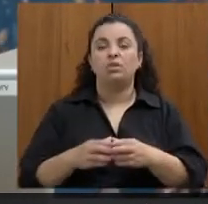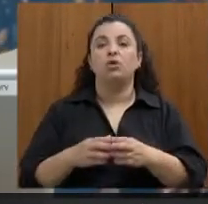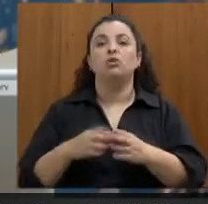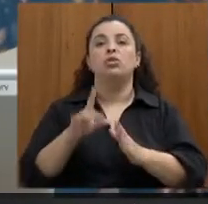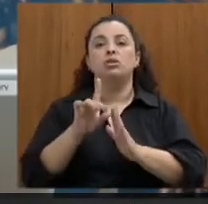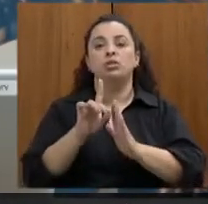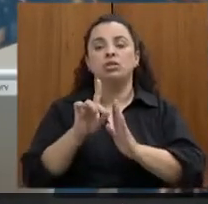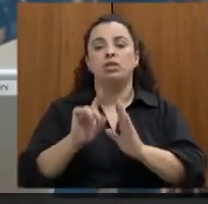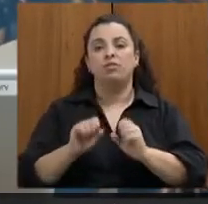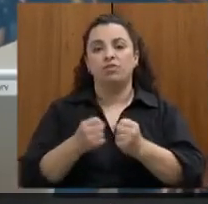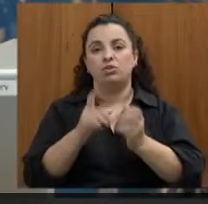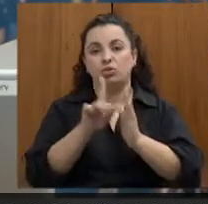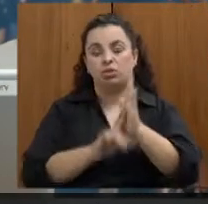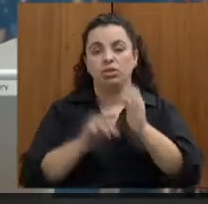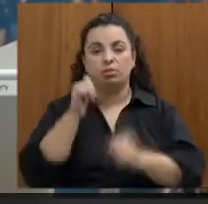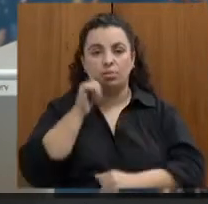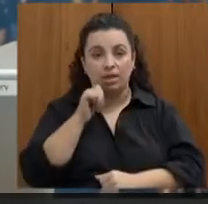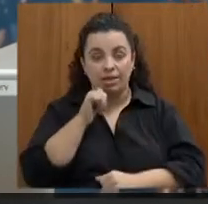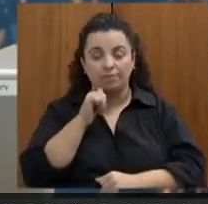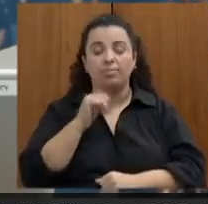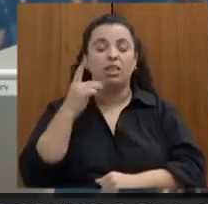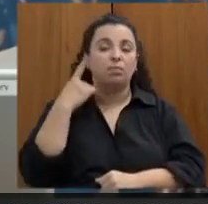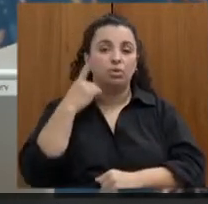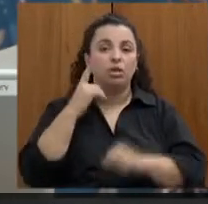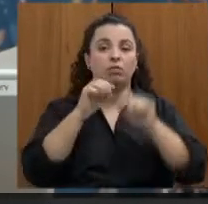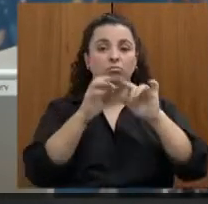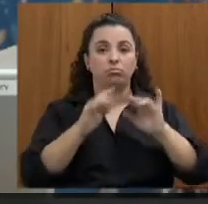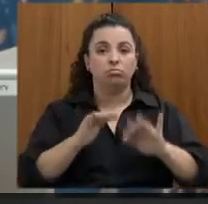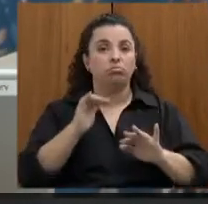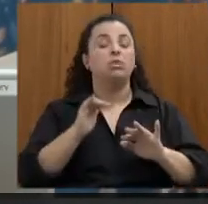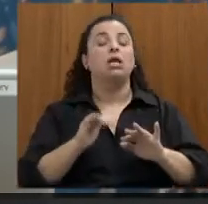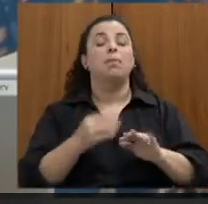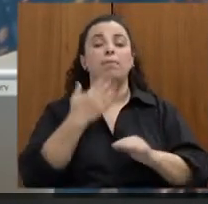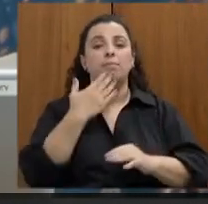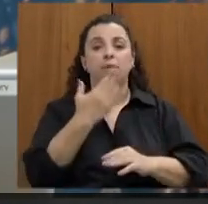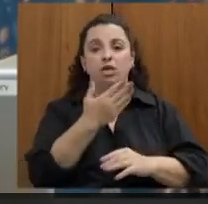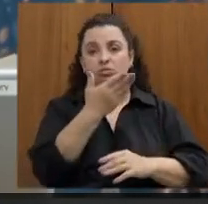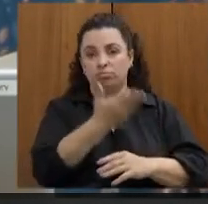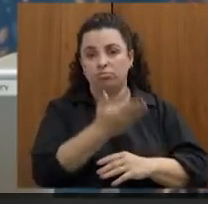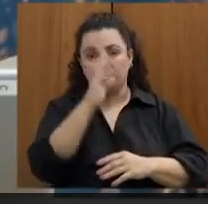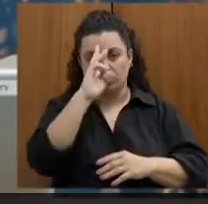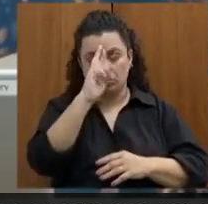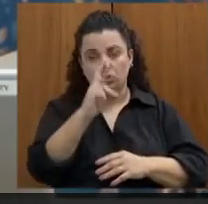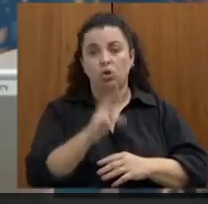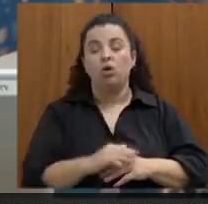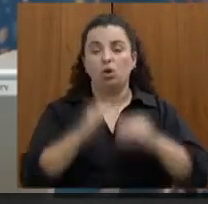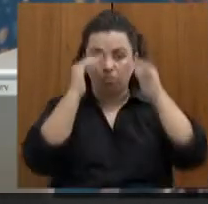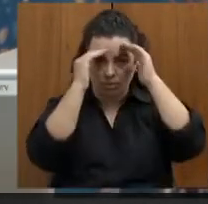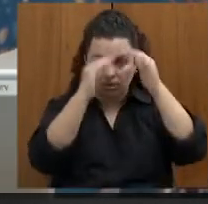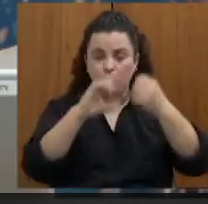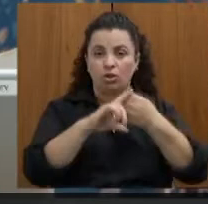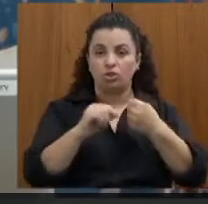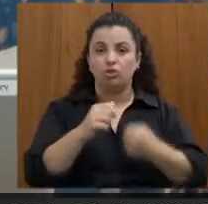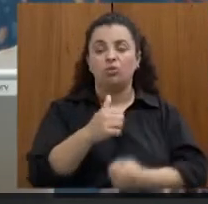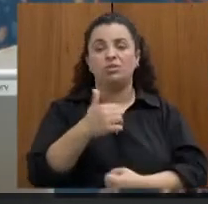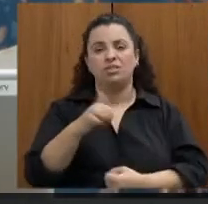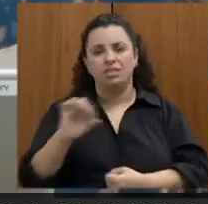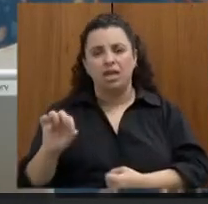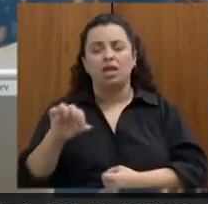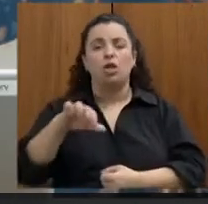da Mulher, a deputada que subscreve requer a Vossa Excelência, nos termos do artigo 100, nono,